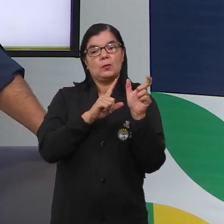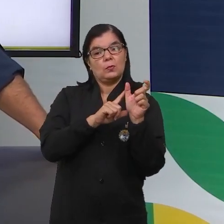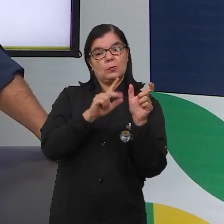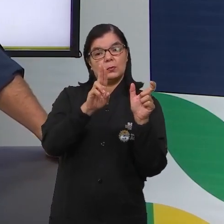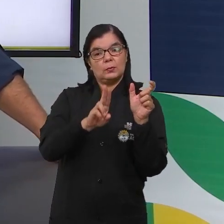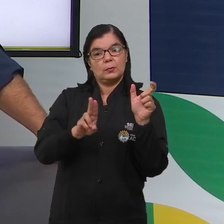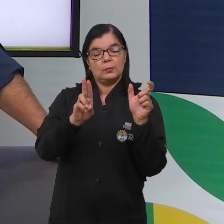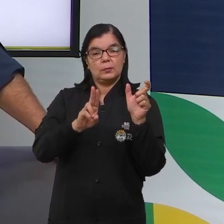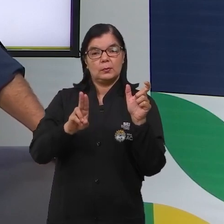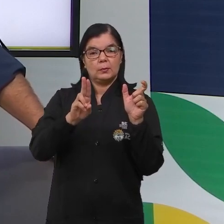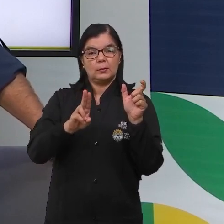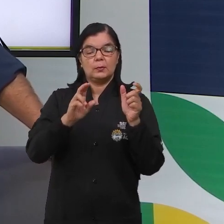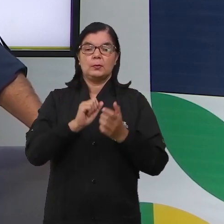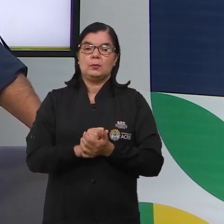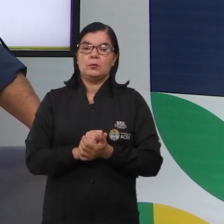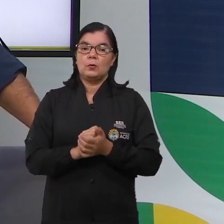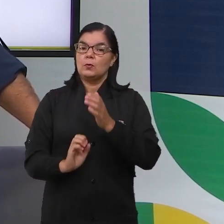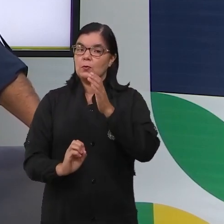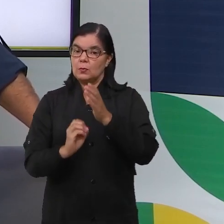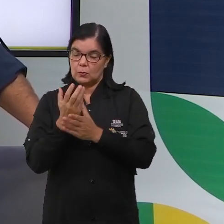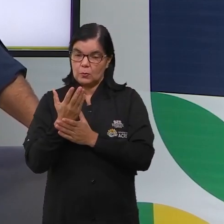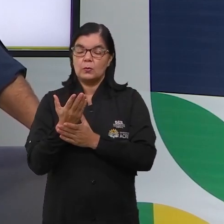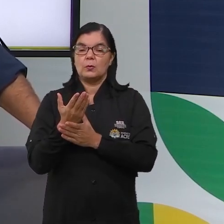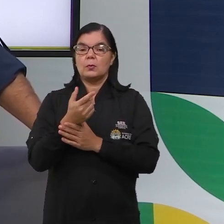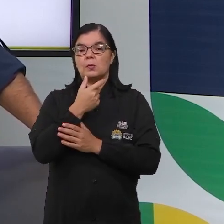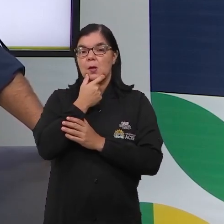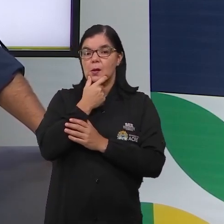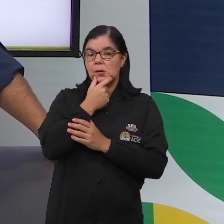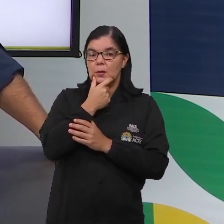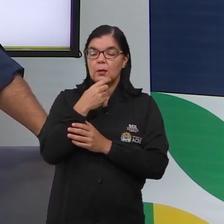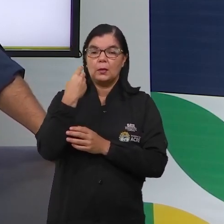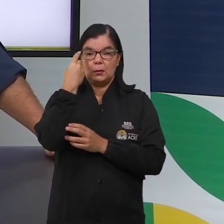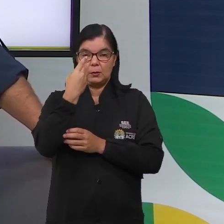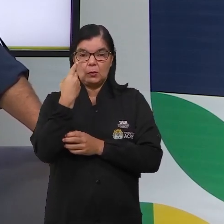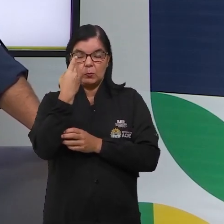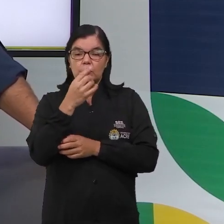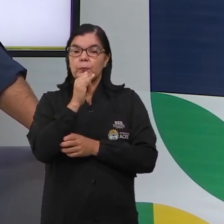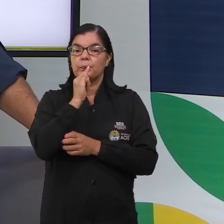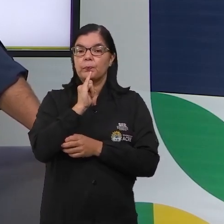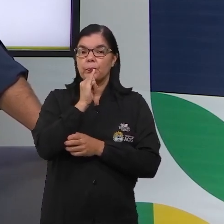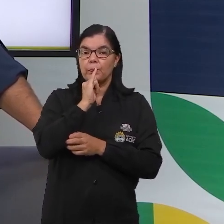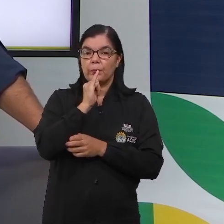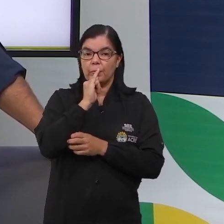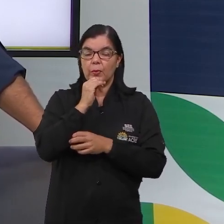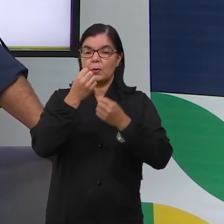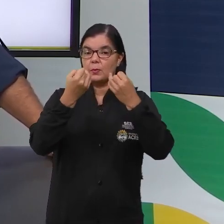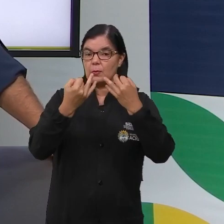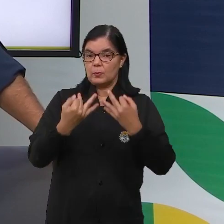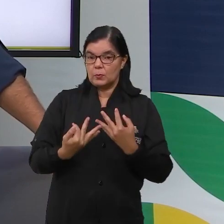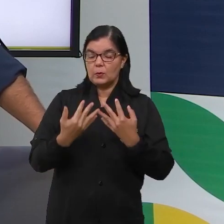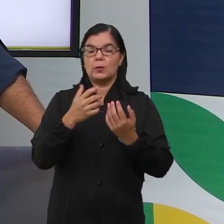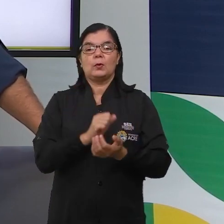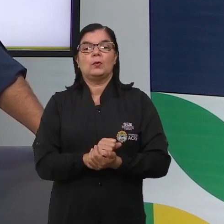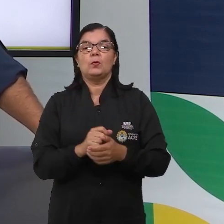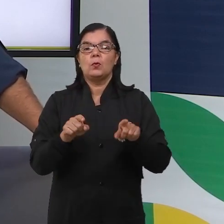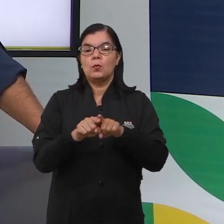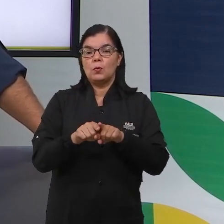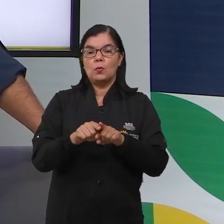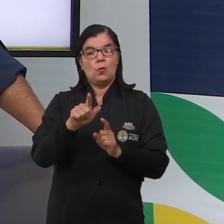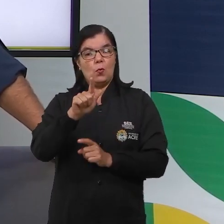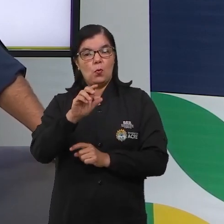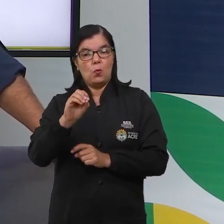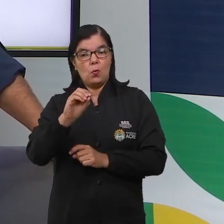são utilizados de origem inglesa, espanhola. Por exemplo, Aquilo lá que a gente falou, o coach, o